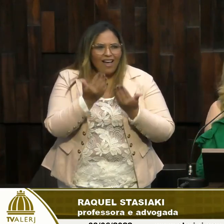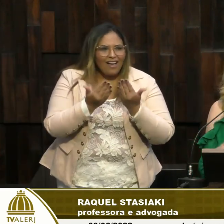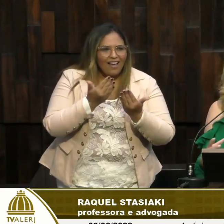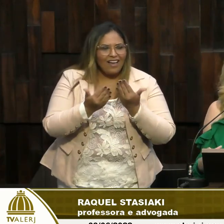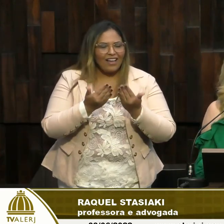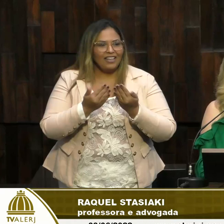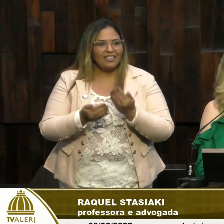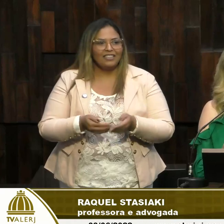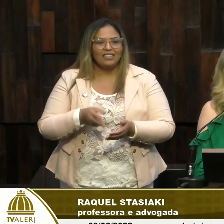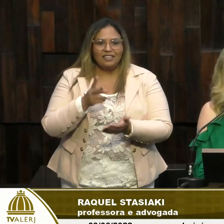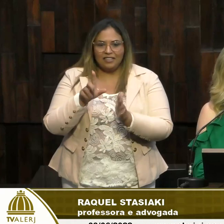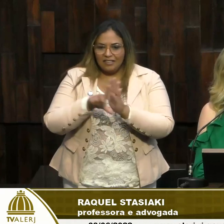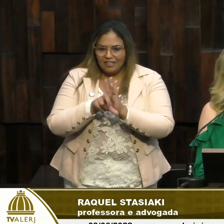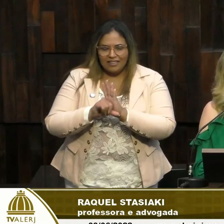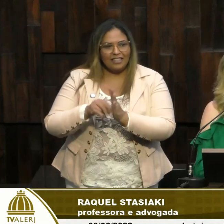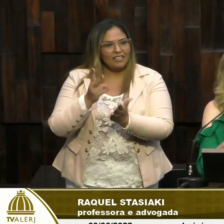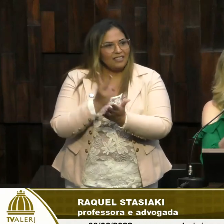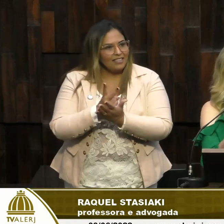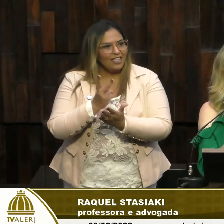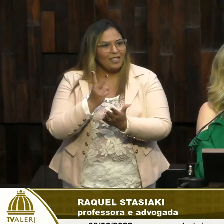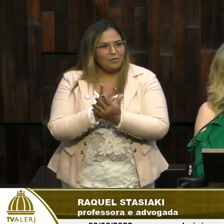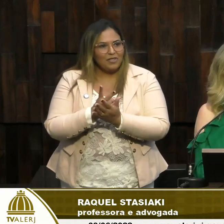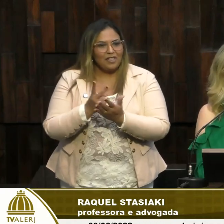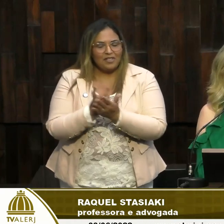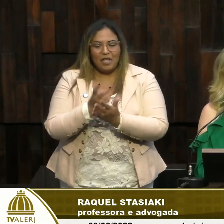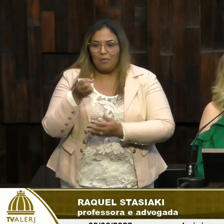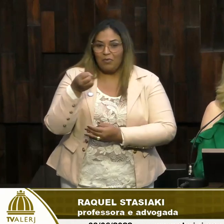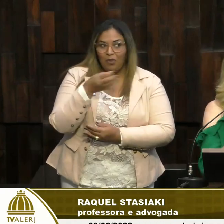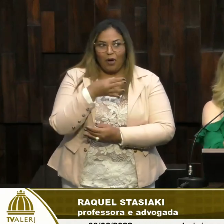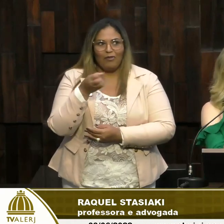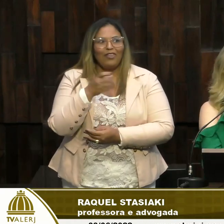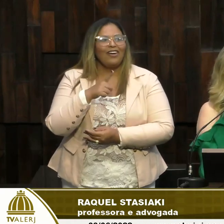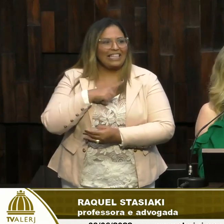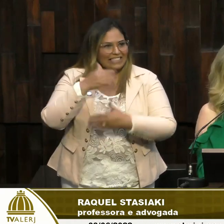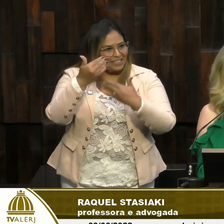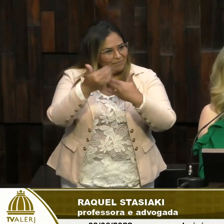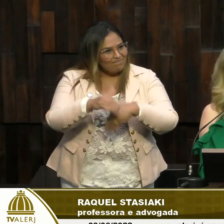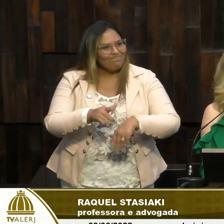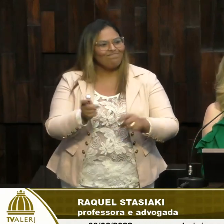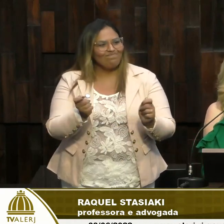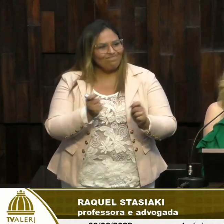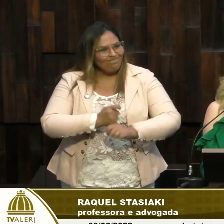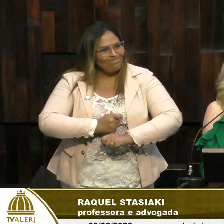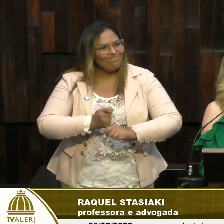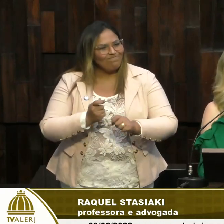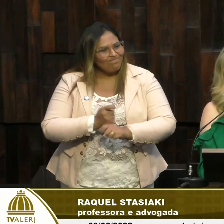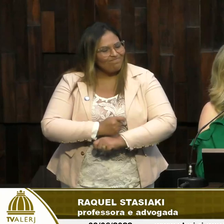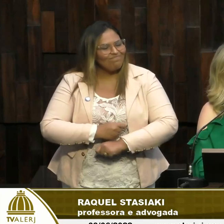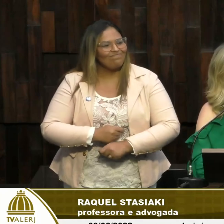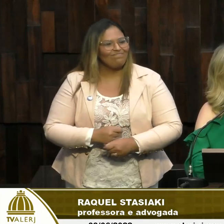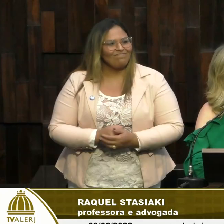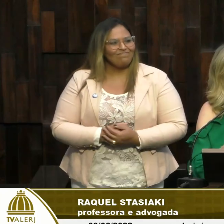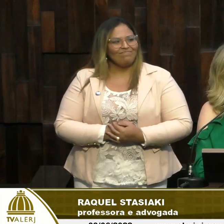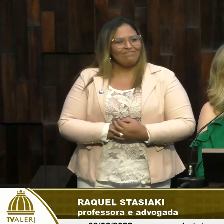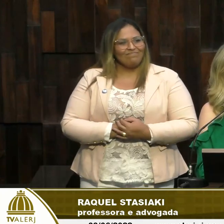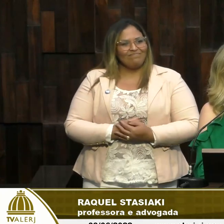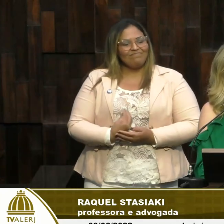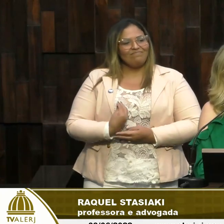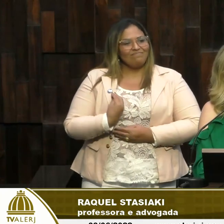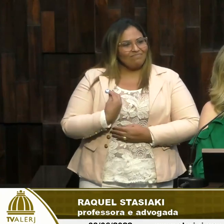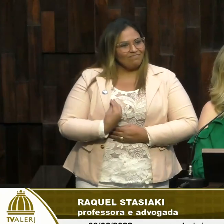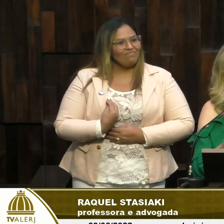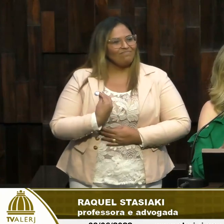o tempo todo atualizam, e isso cai em prova, é o que mais cai na prova. Então, é uma